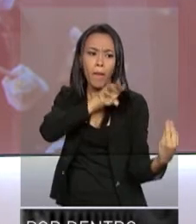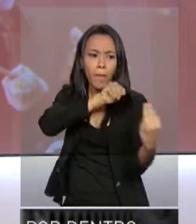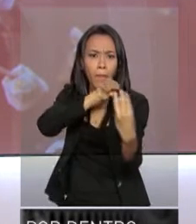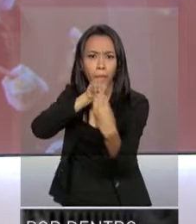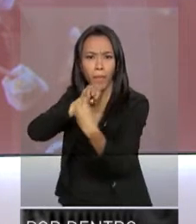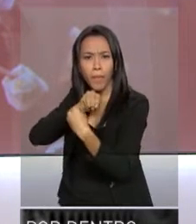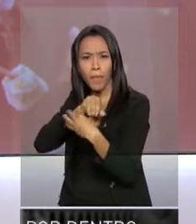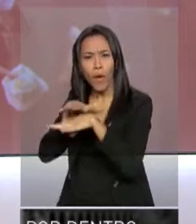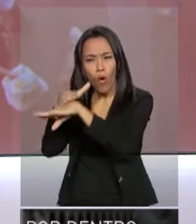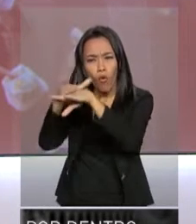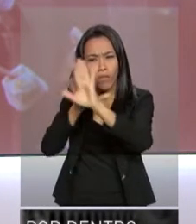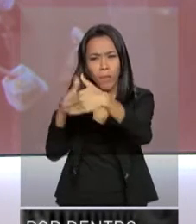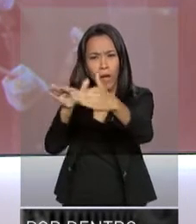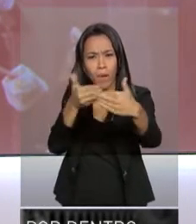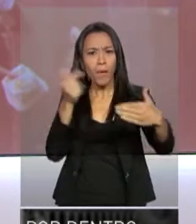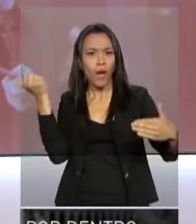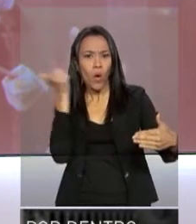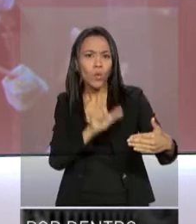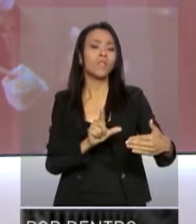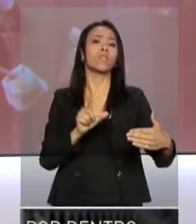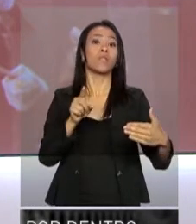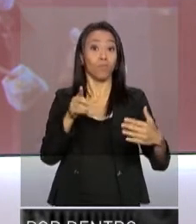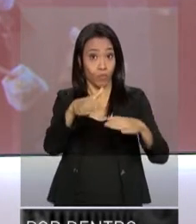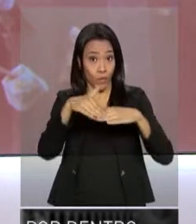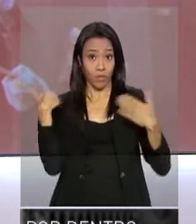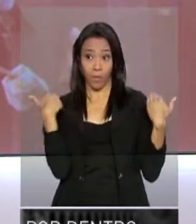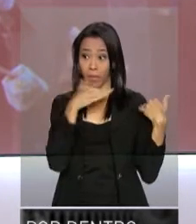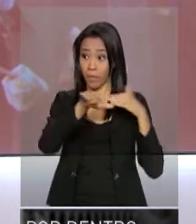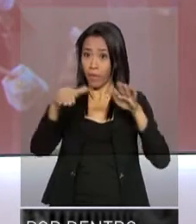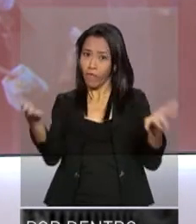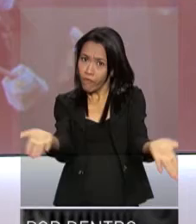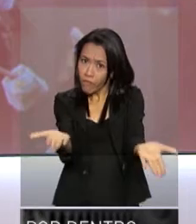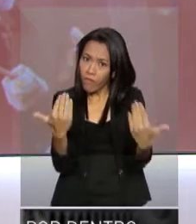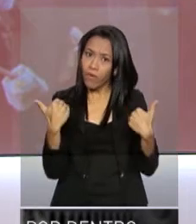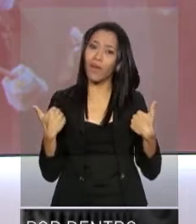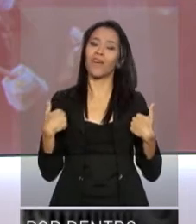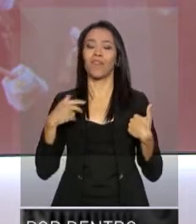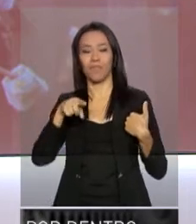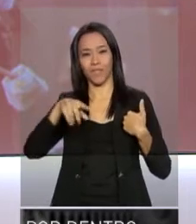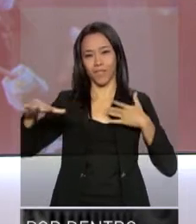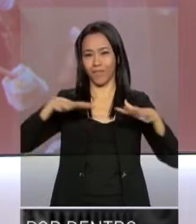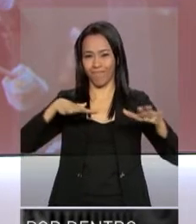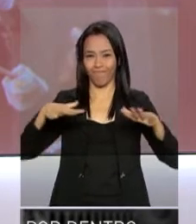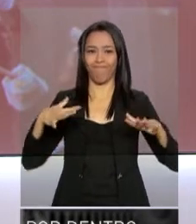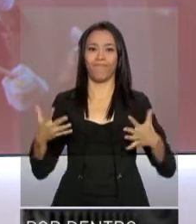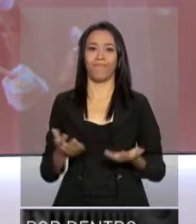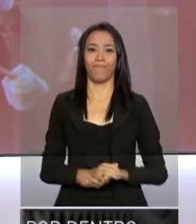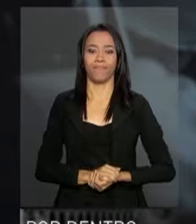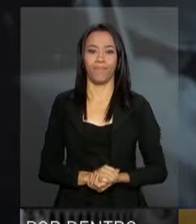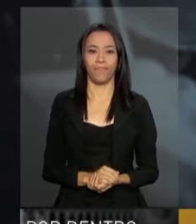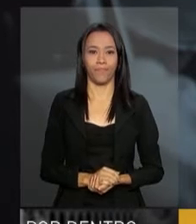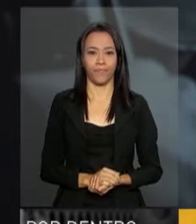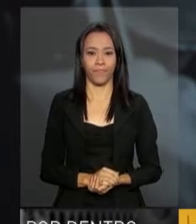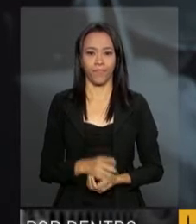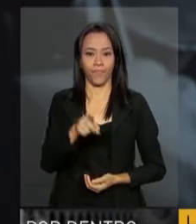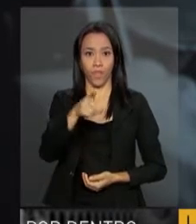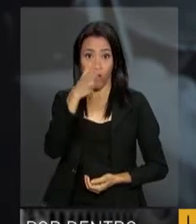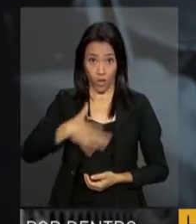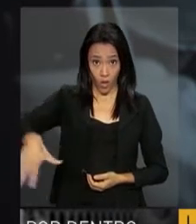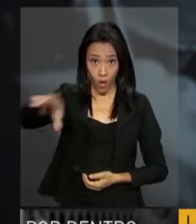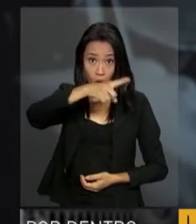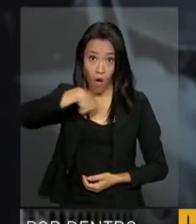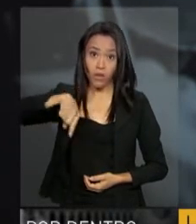convencimento. Por isso, ele convoca toda a população a fazer parte dessa mobilização. Todos nós